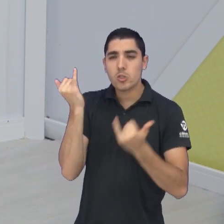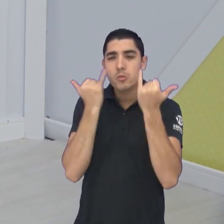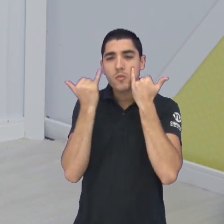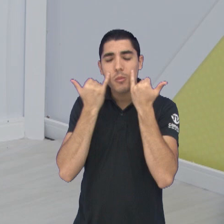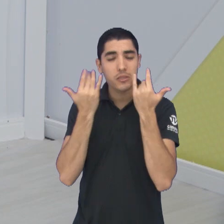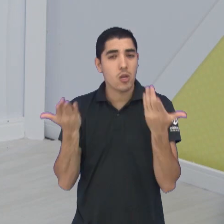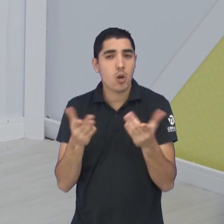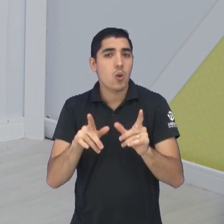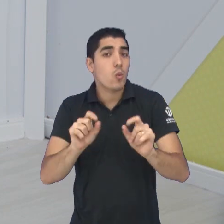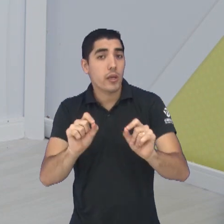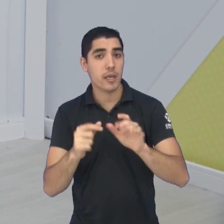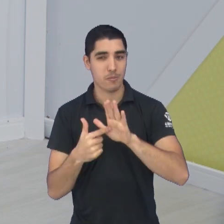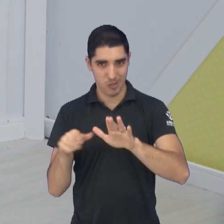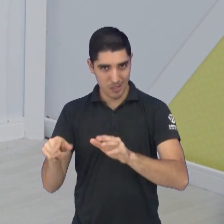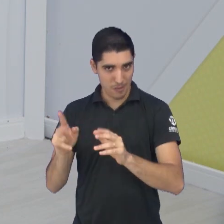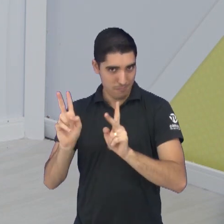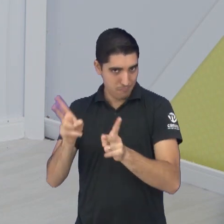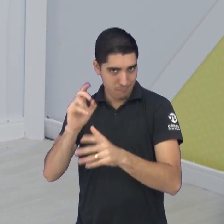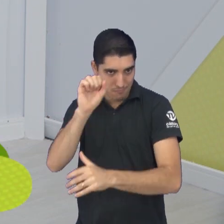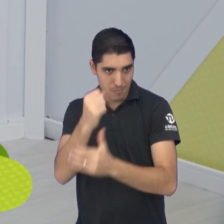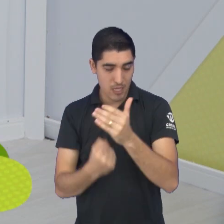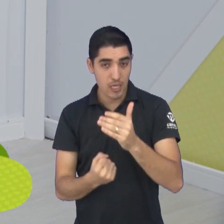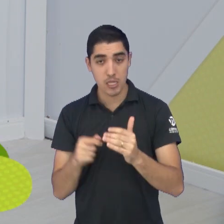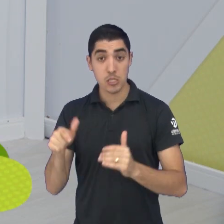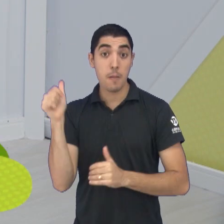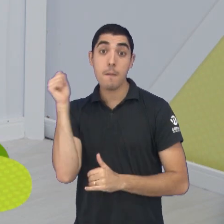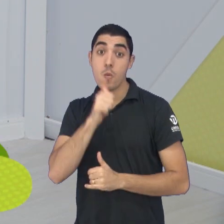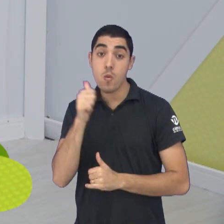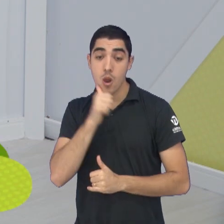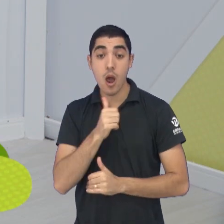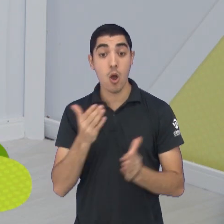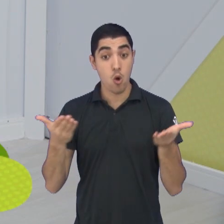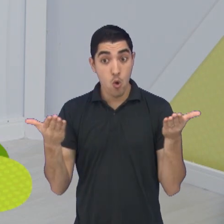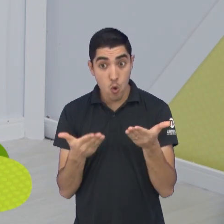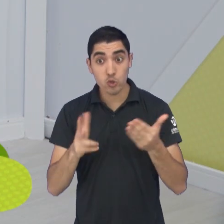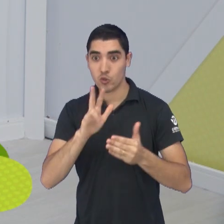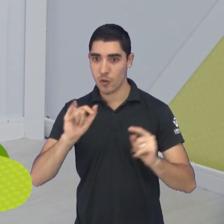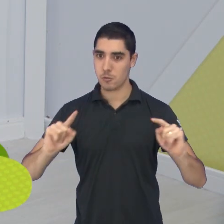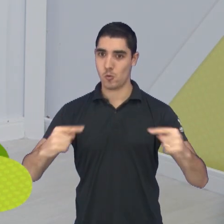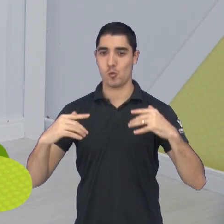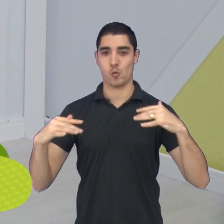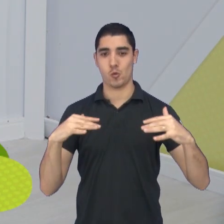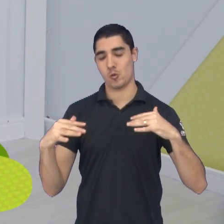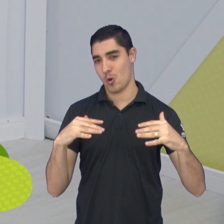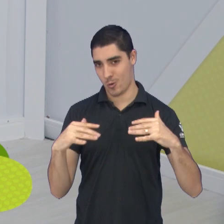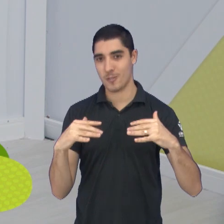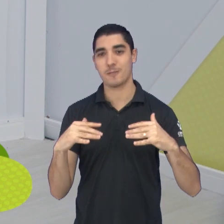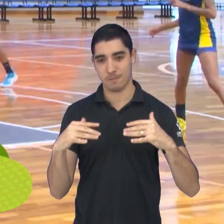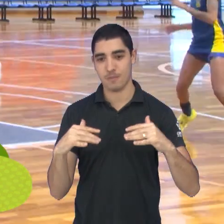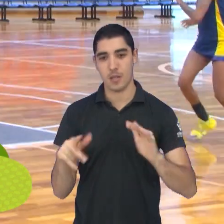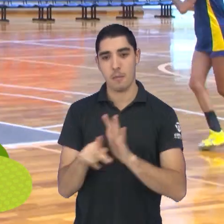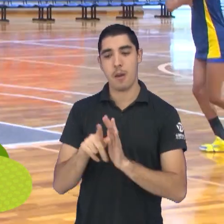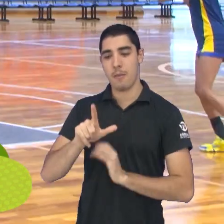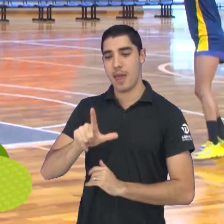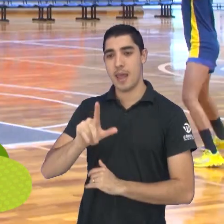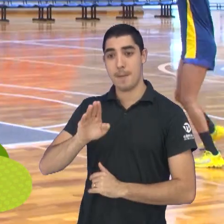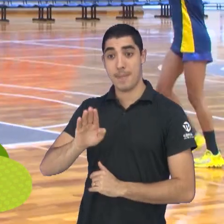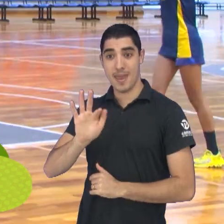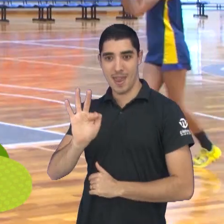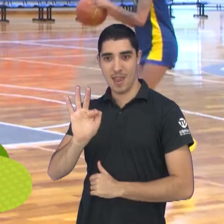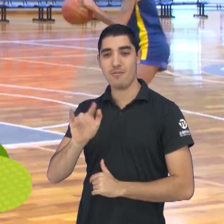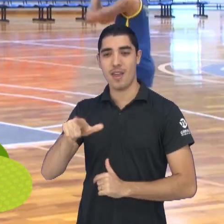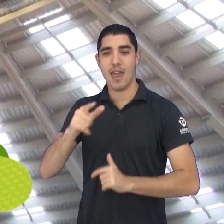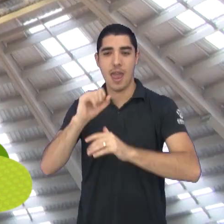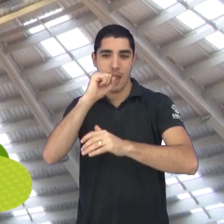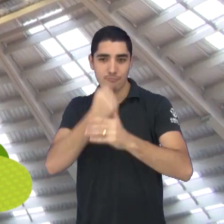nosso Hora do Esporte, ainda falando de basquete, o São José Basquetebol Feminino entra em quadra hoje pela 8ª rodada da Liga de Basquete Feminino, a LBF, para